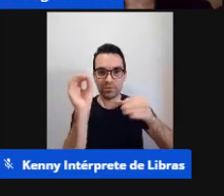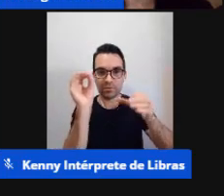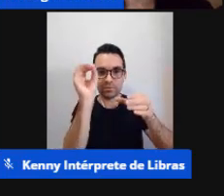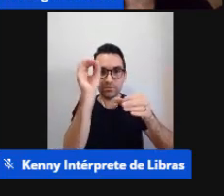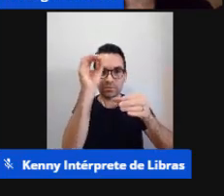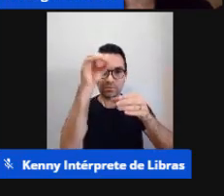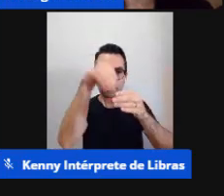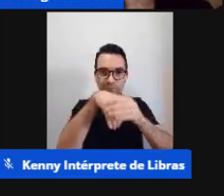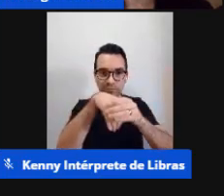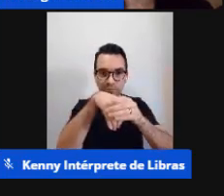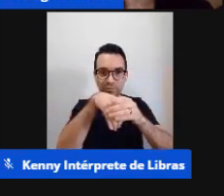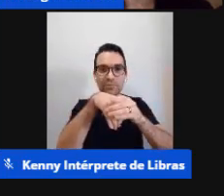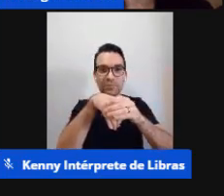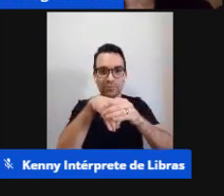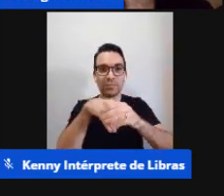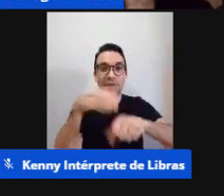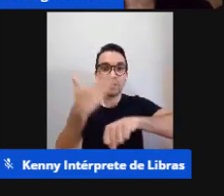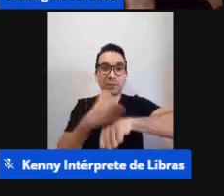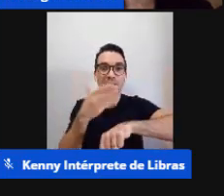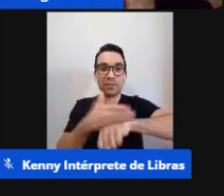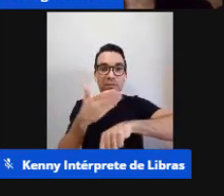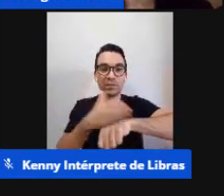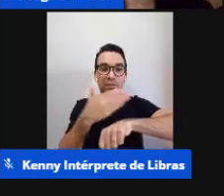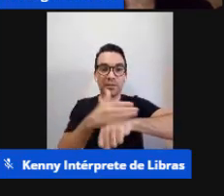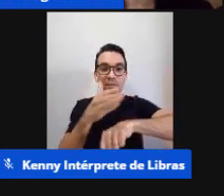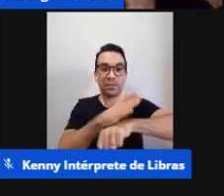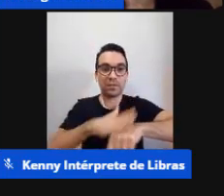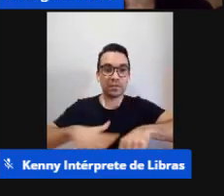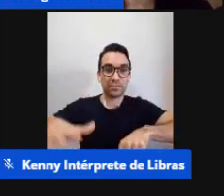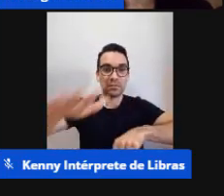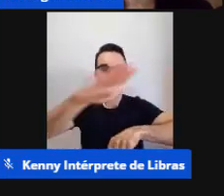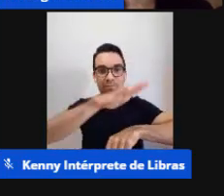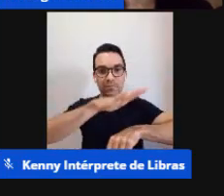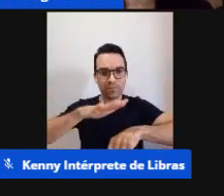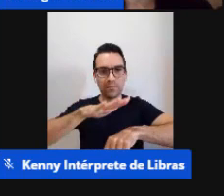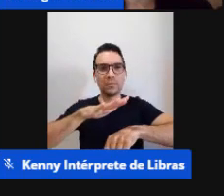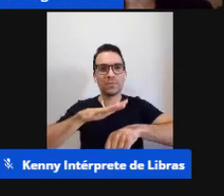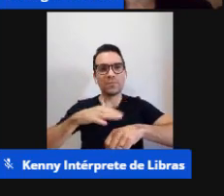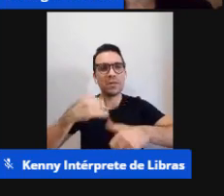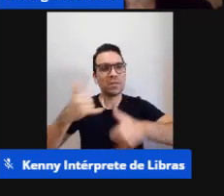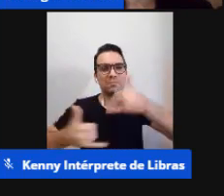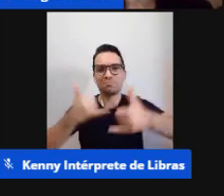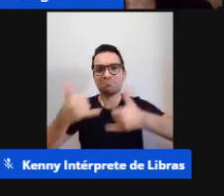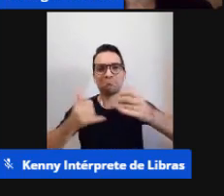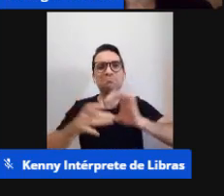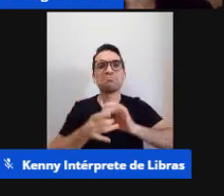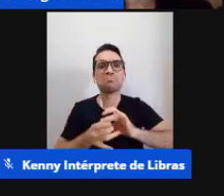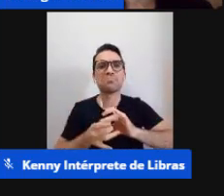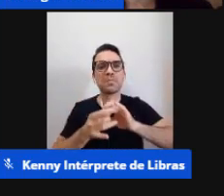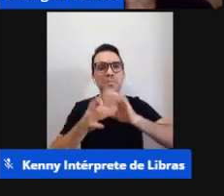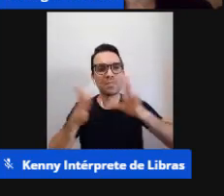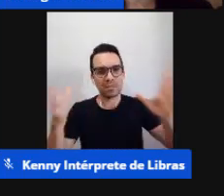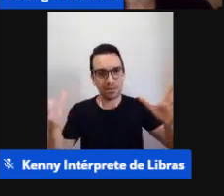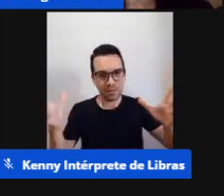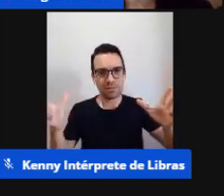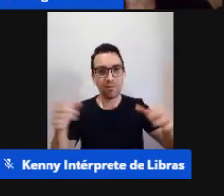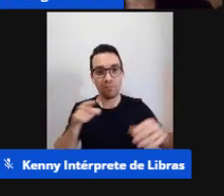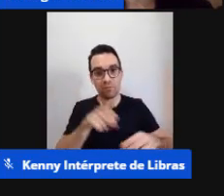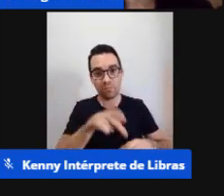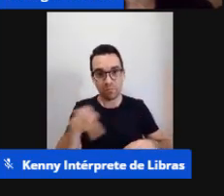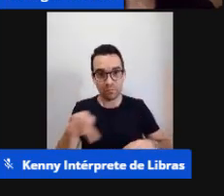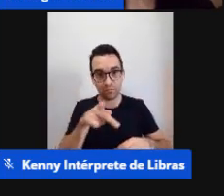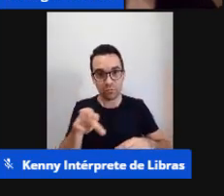de espaço, tá? Então deixa a criança explorar bem, deixa ela brincar, interaja com ela. Esse é o momento